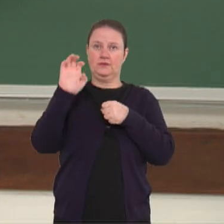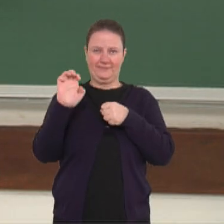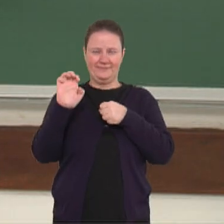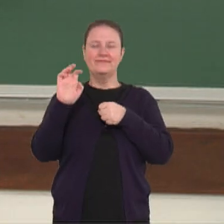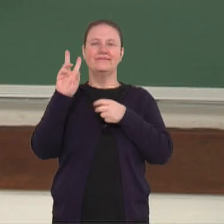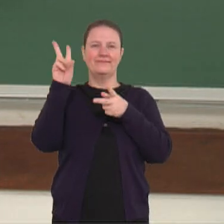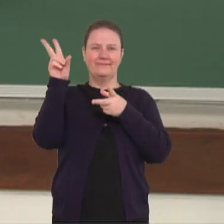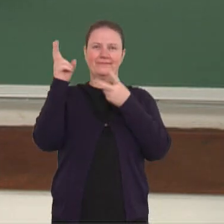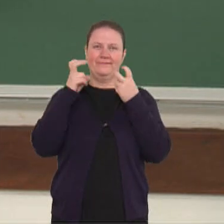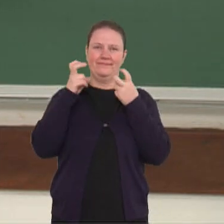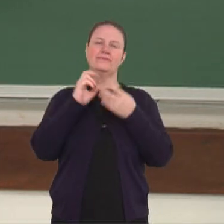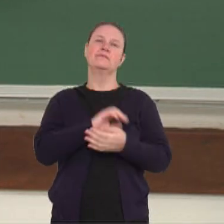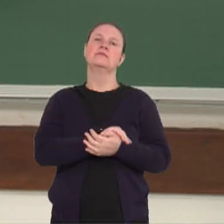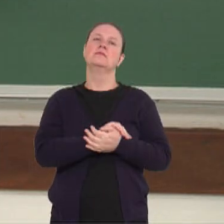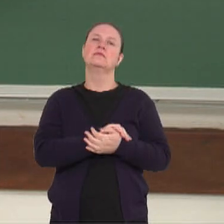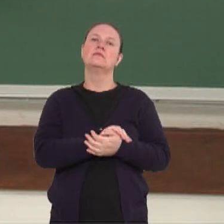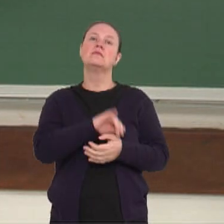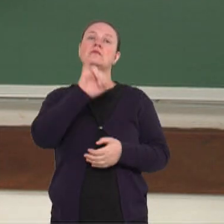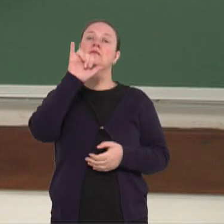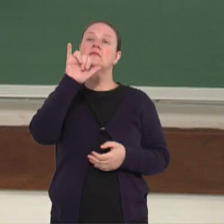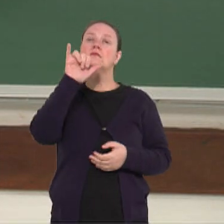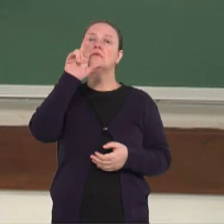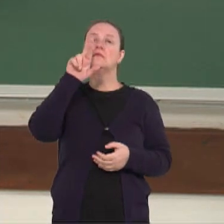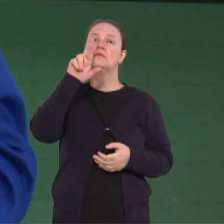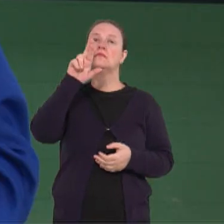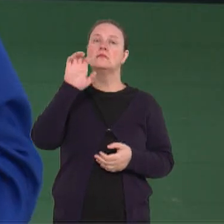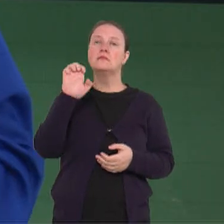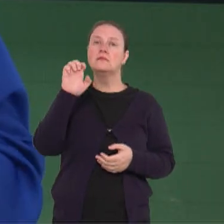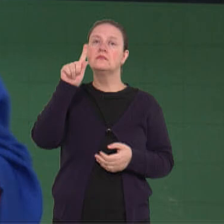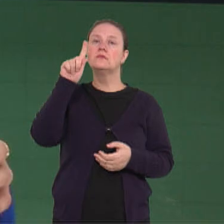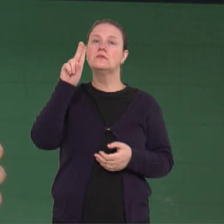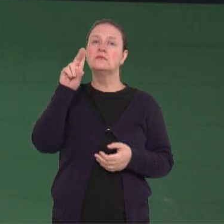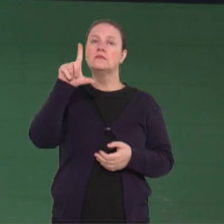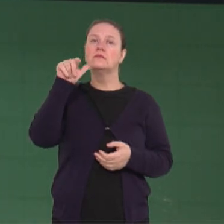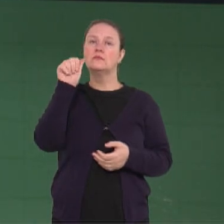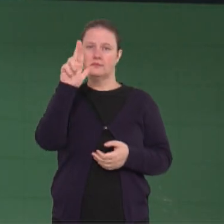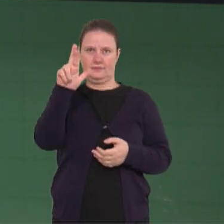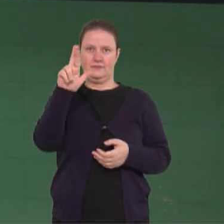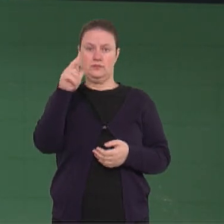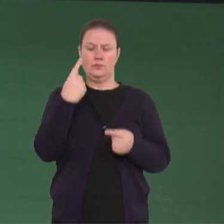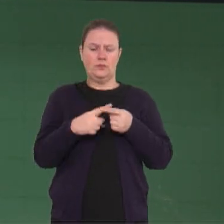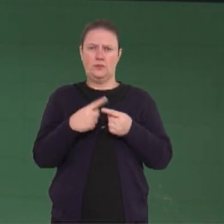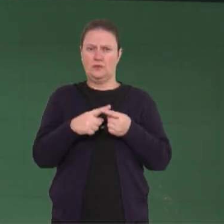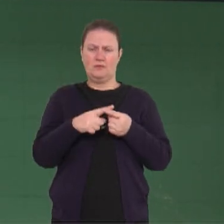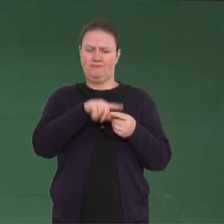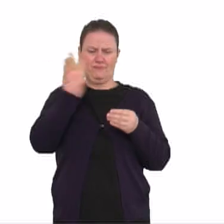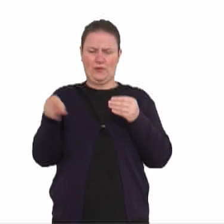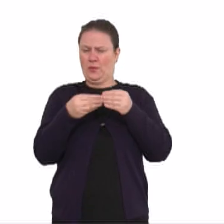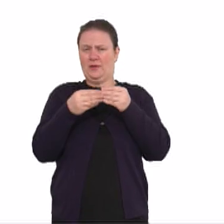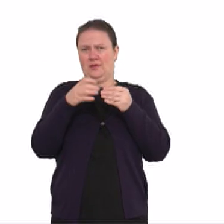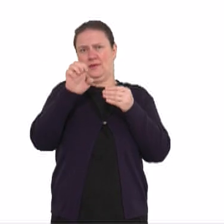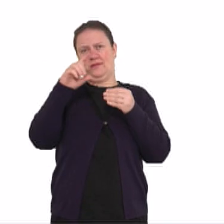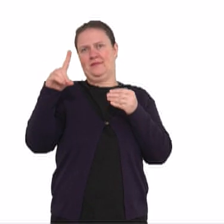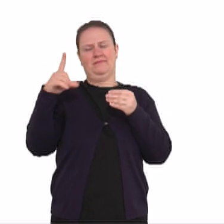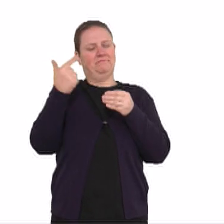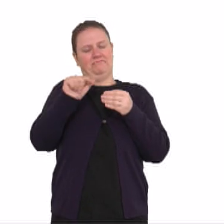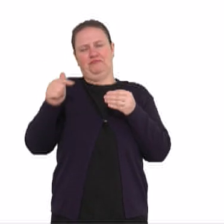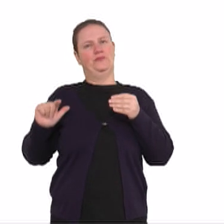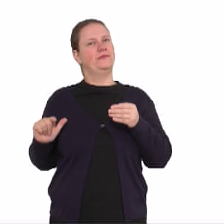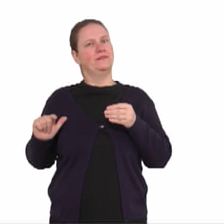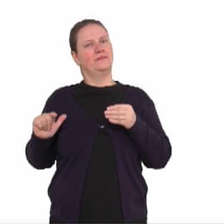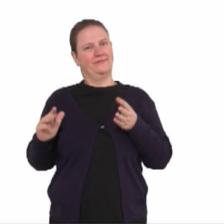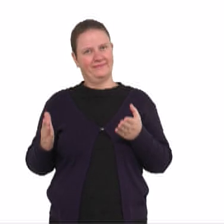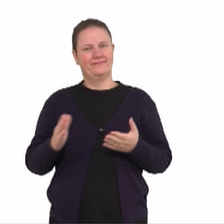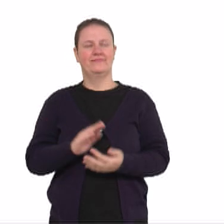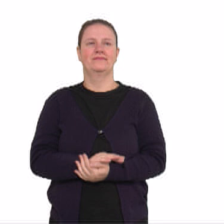Então, ele é irregular, porque não acrescenta ed. Entenderam? Que mais? O go, ele muda